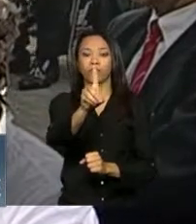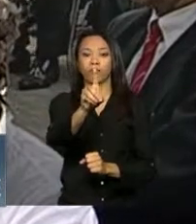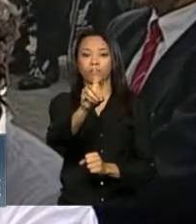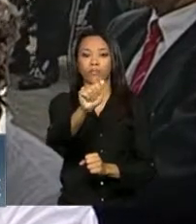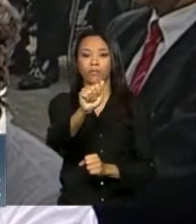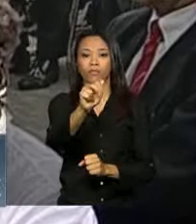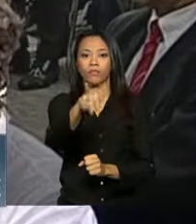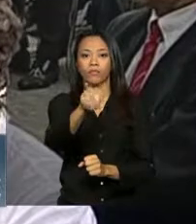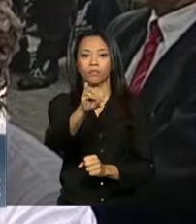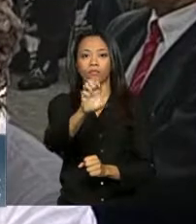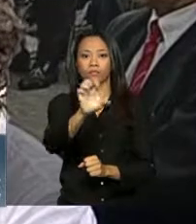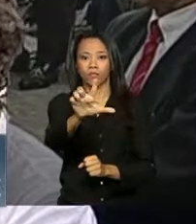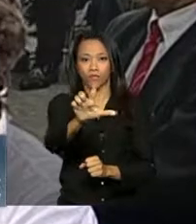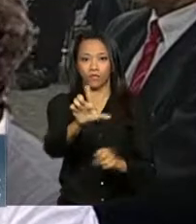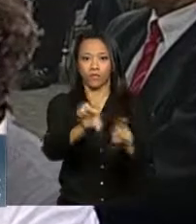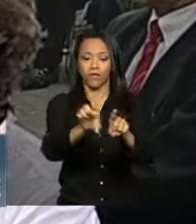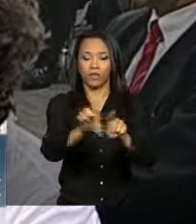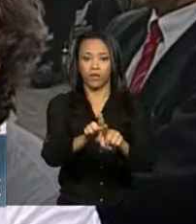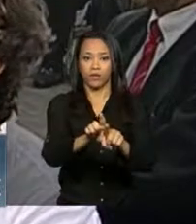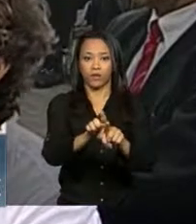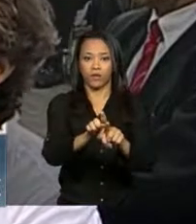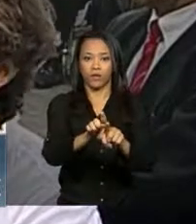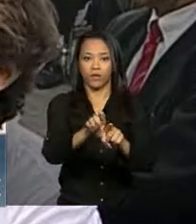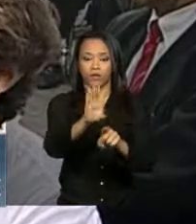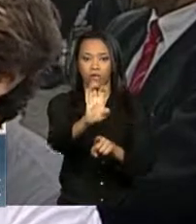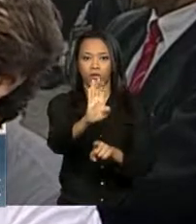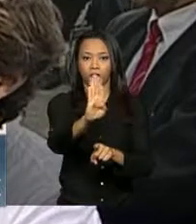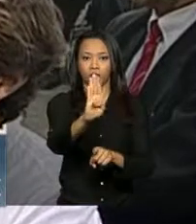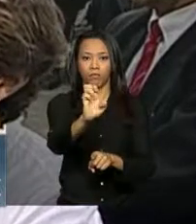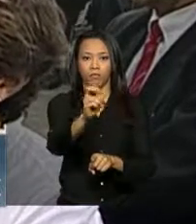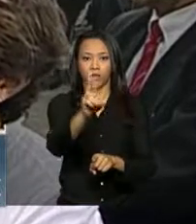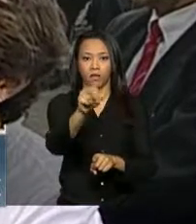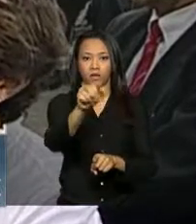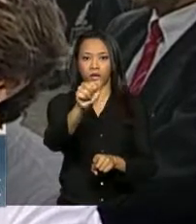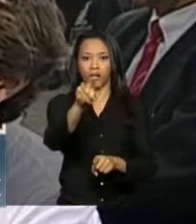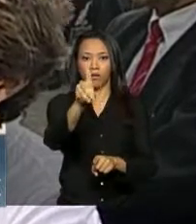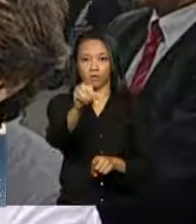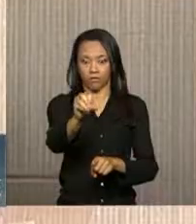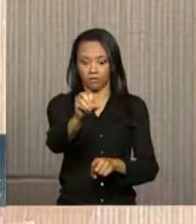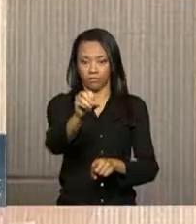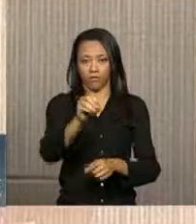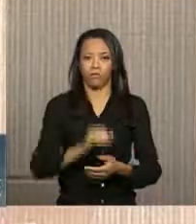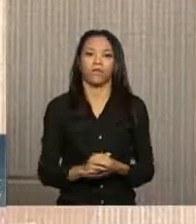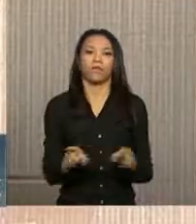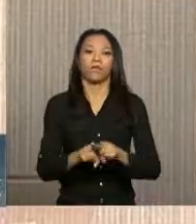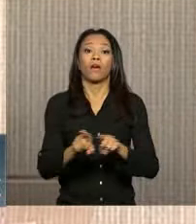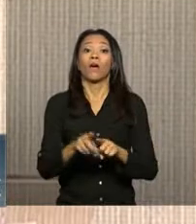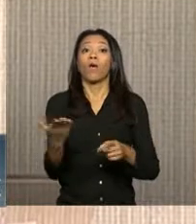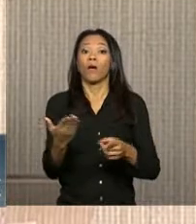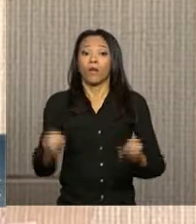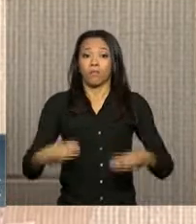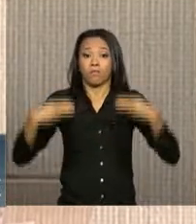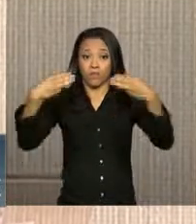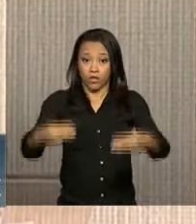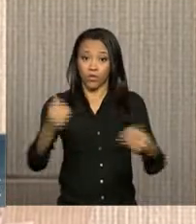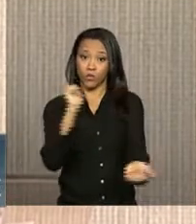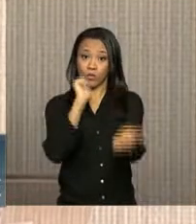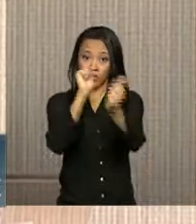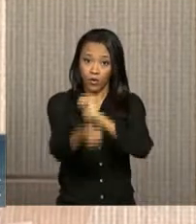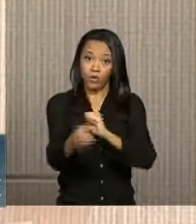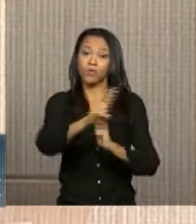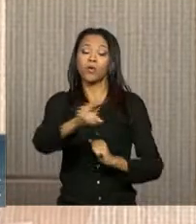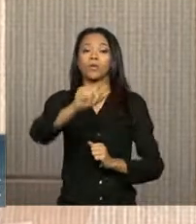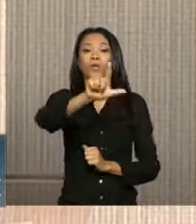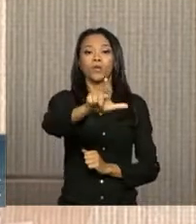óleo de lima hibernado vasconcelos pereira ministério do esporte luciana de